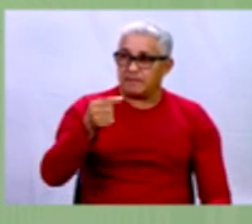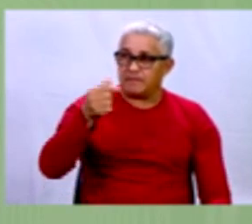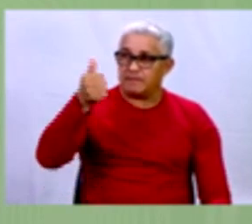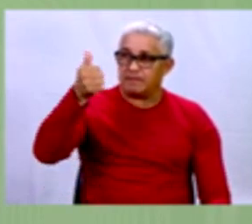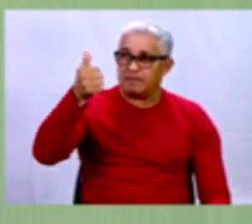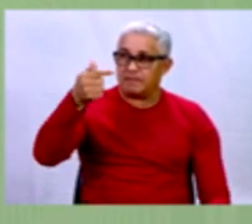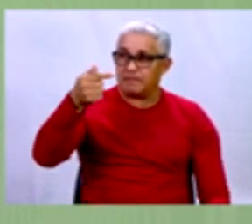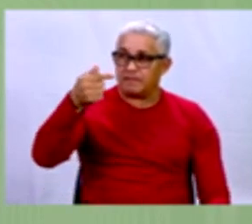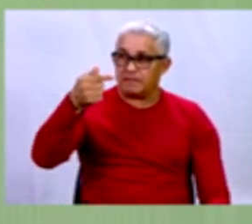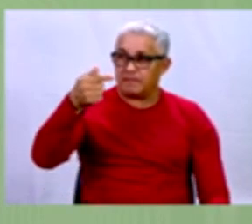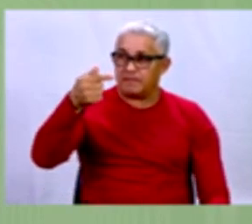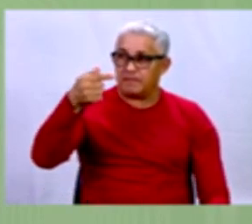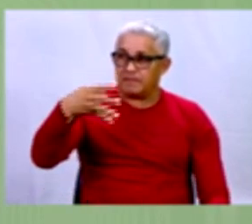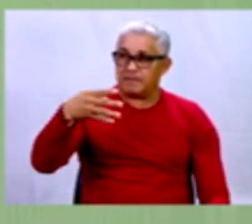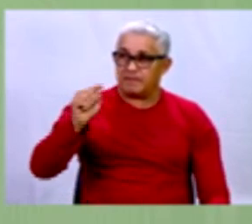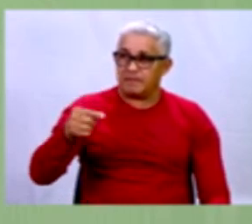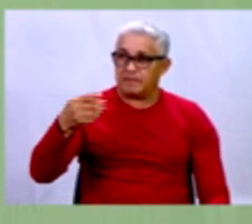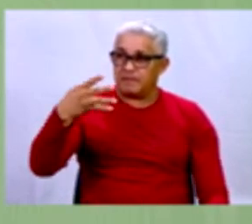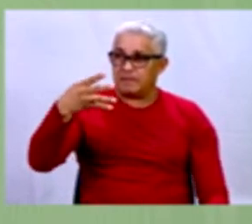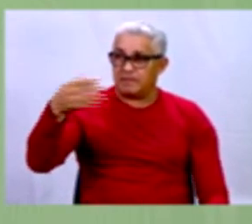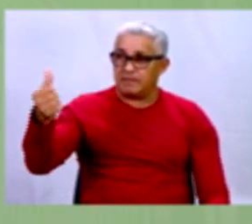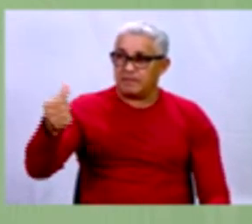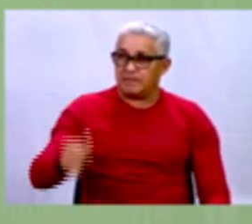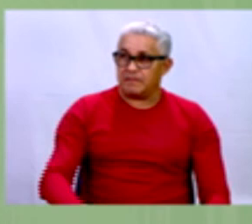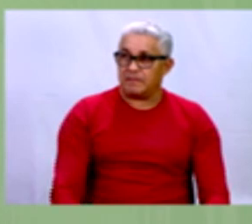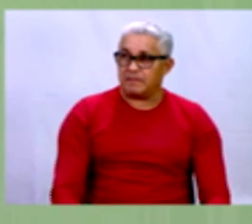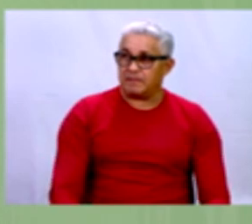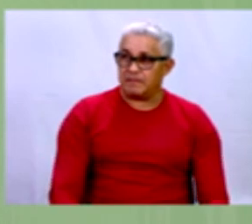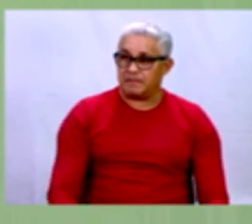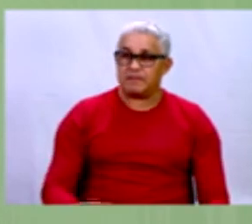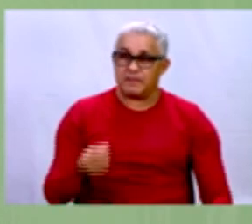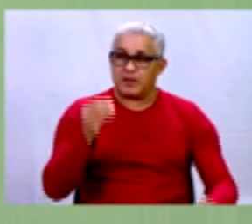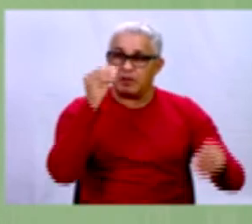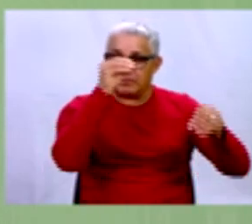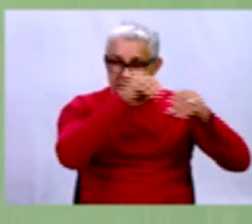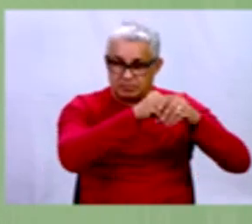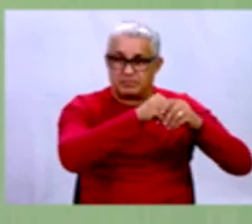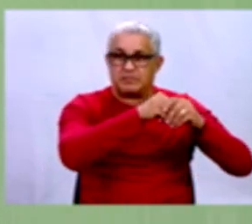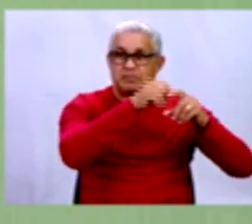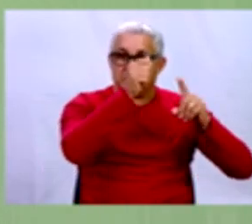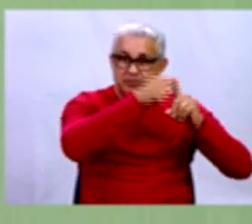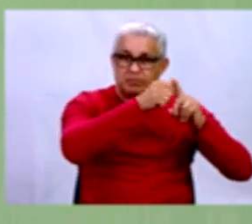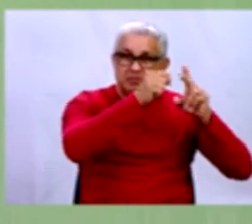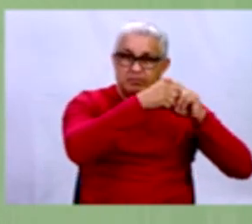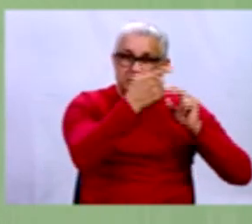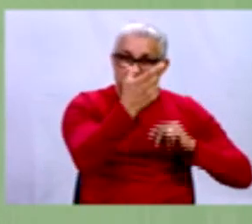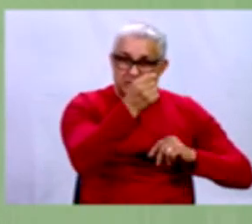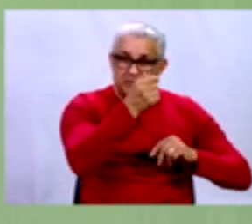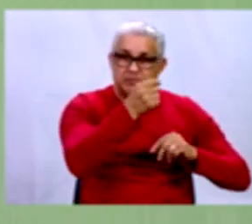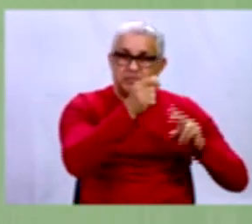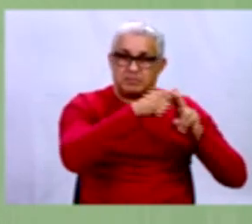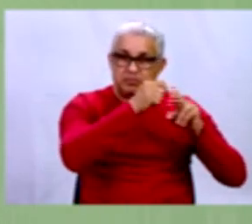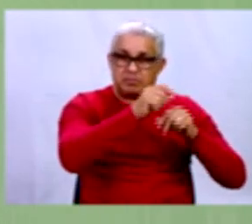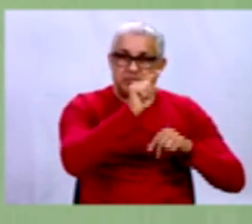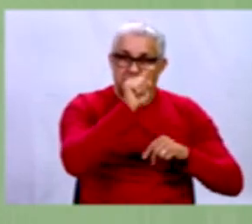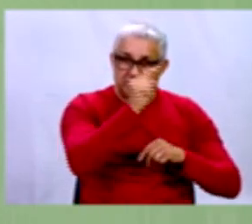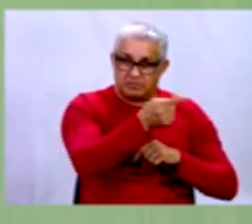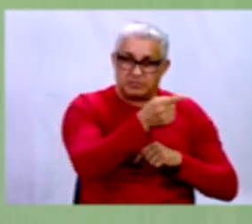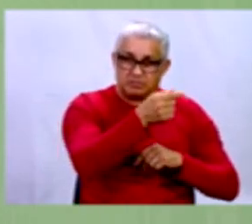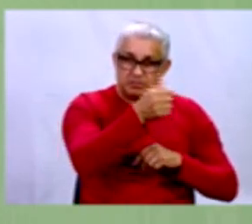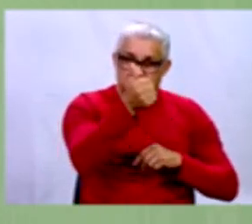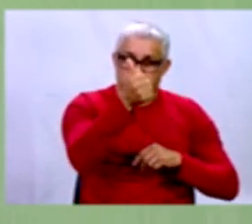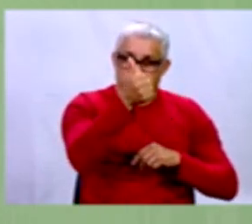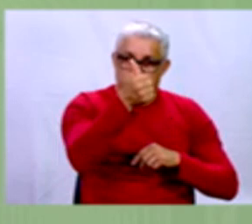Então, pessoal, é o seguinte. Pedro terá que aplicar durante 20 meses R$